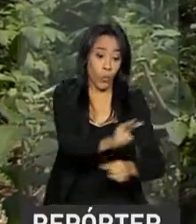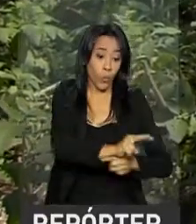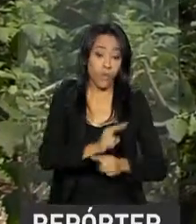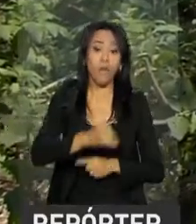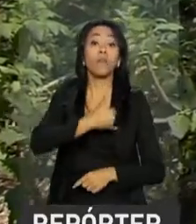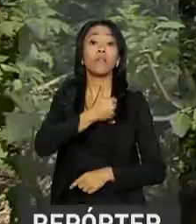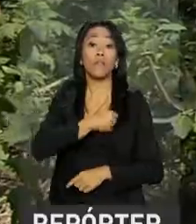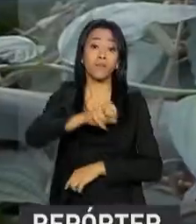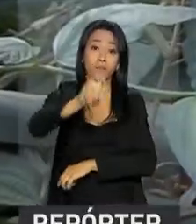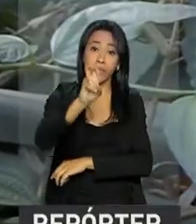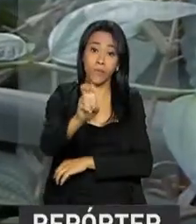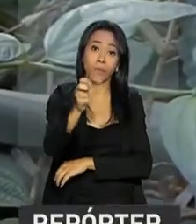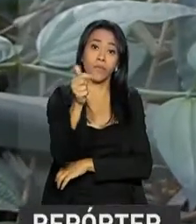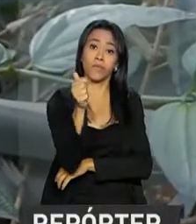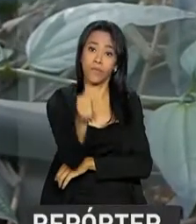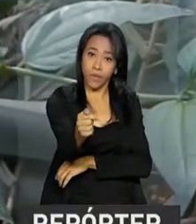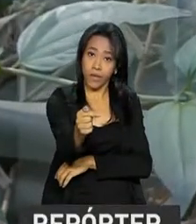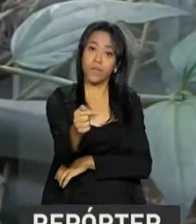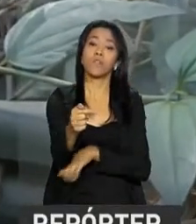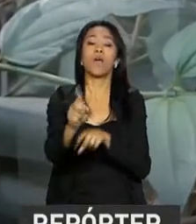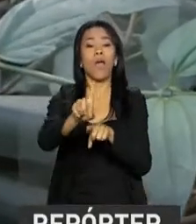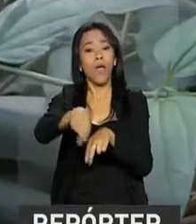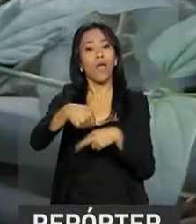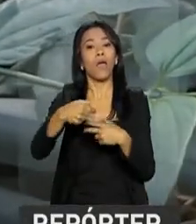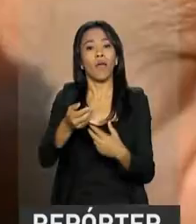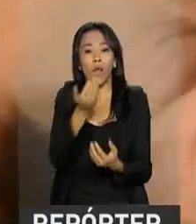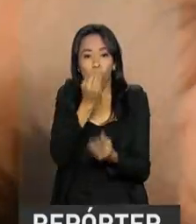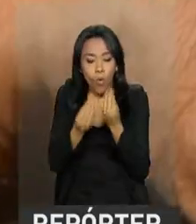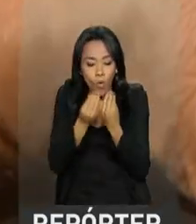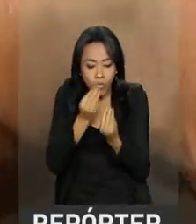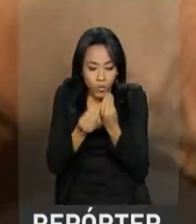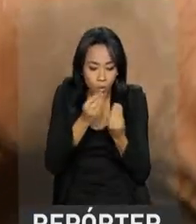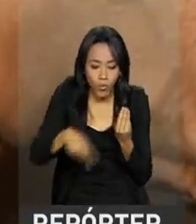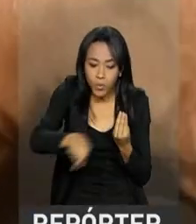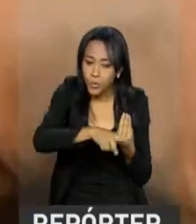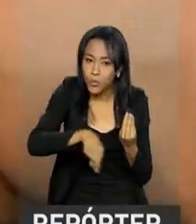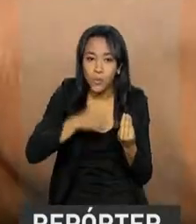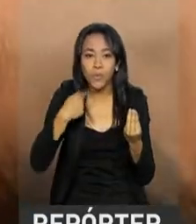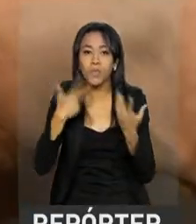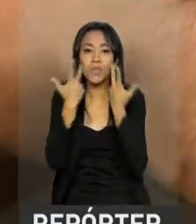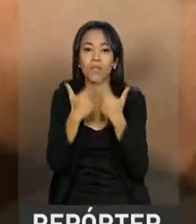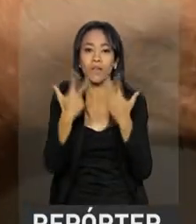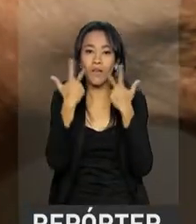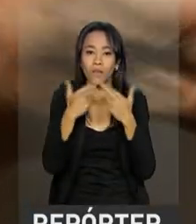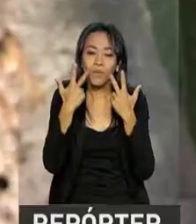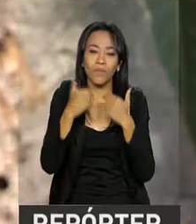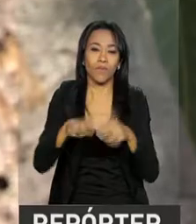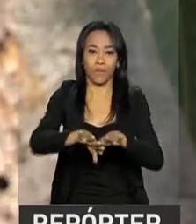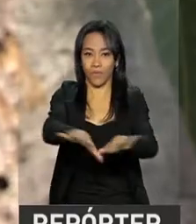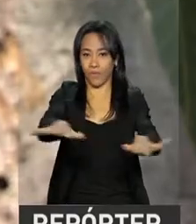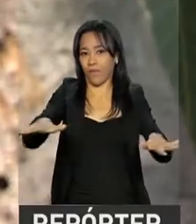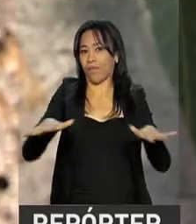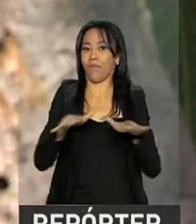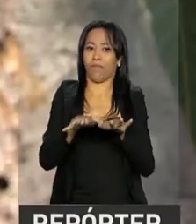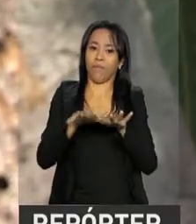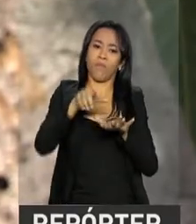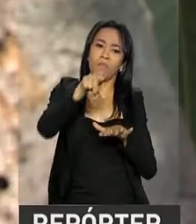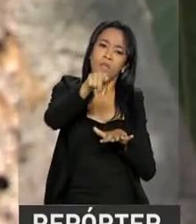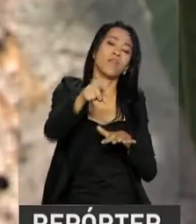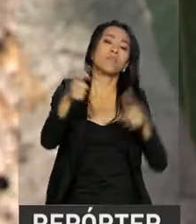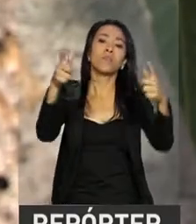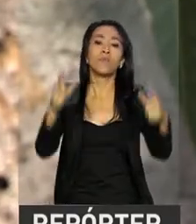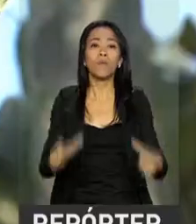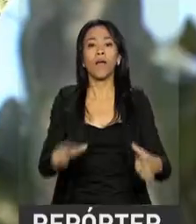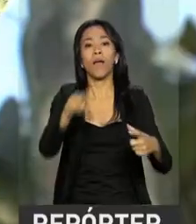57 anos tendo o consumo dos próprios alimentos é tudo orgânico e agroecológico no sítio da dona ana